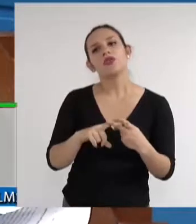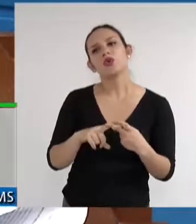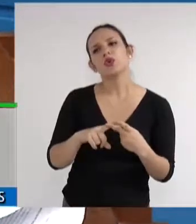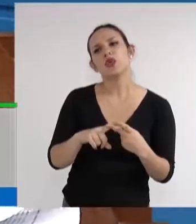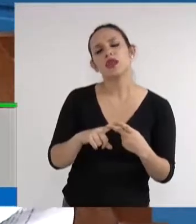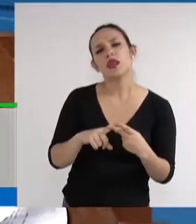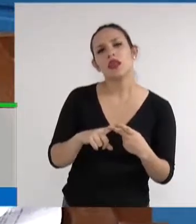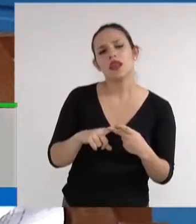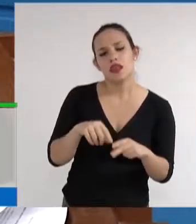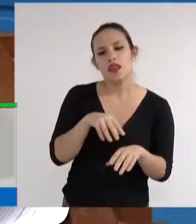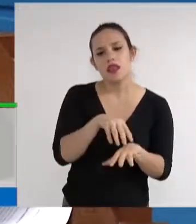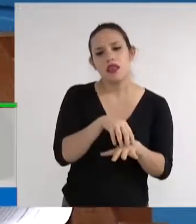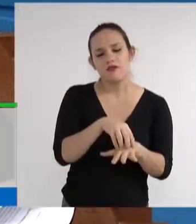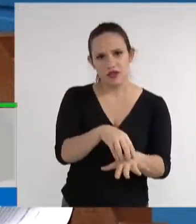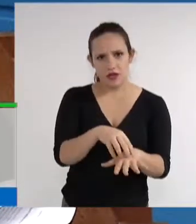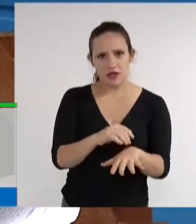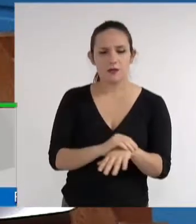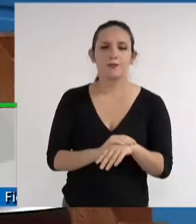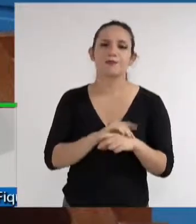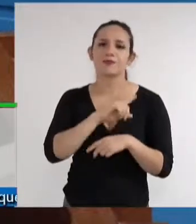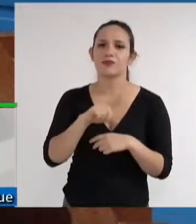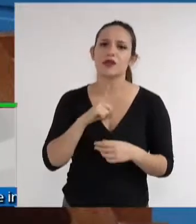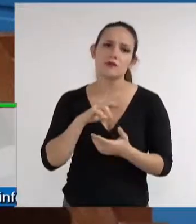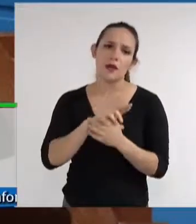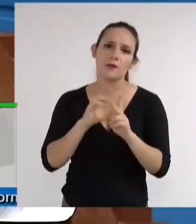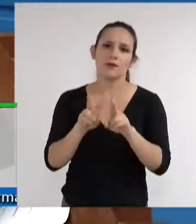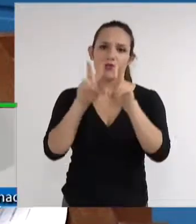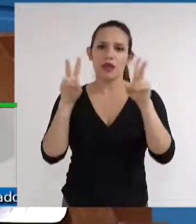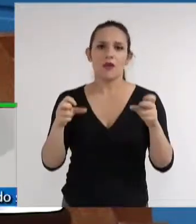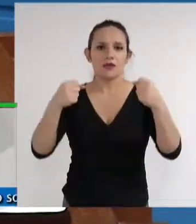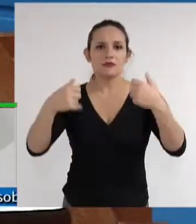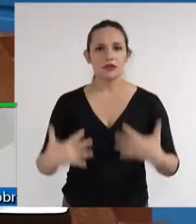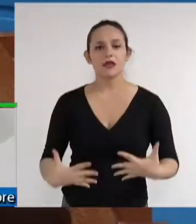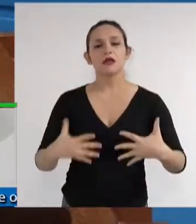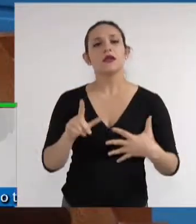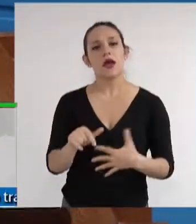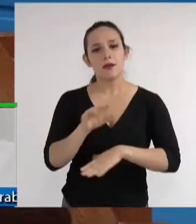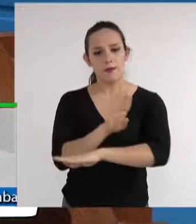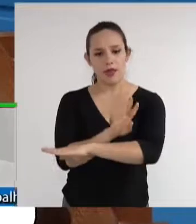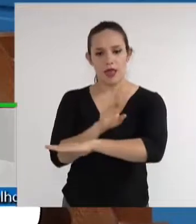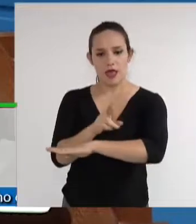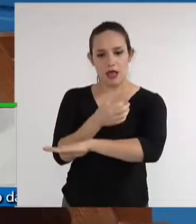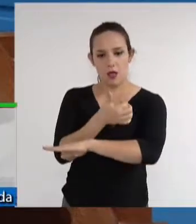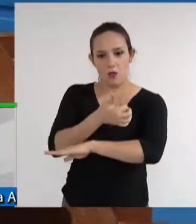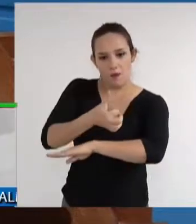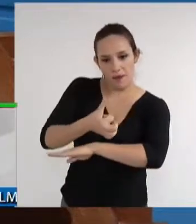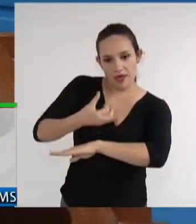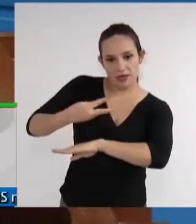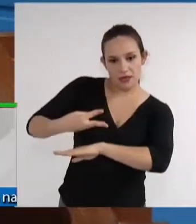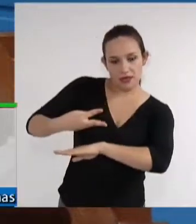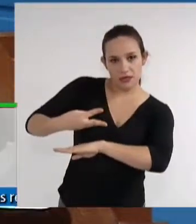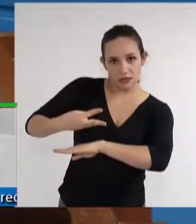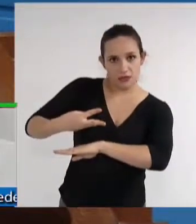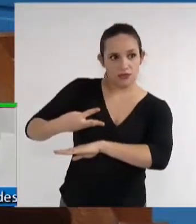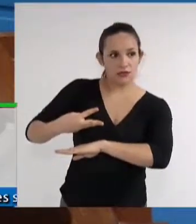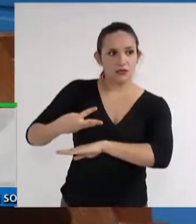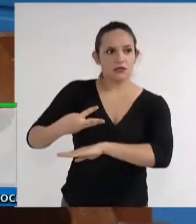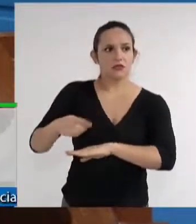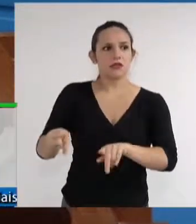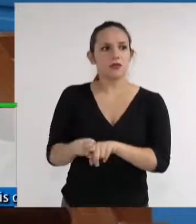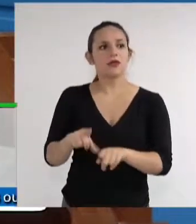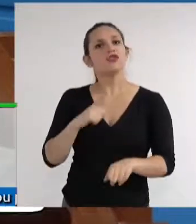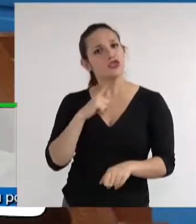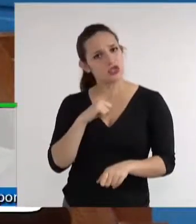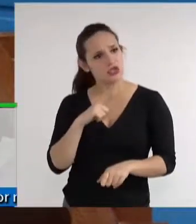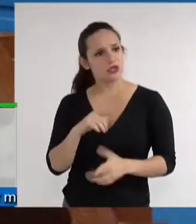20 instituições ali presentes para discutir o tema em relação à BR-163 e com a participação também da própria BR, da